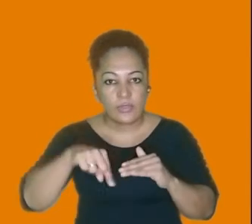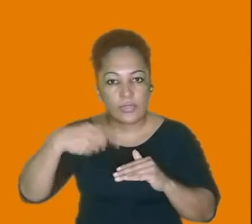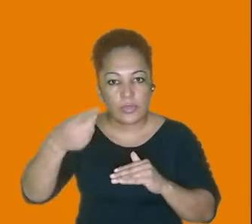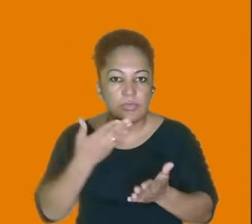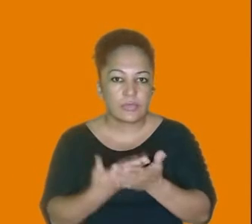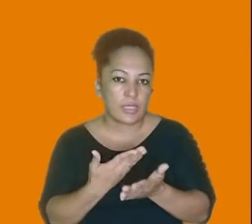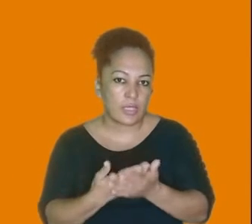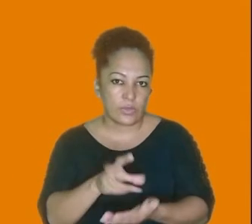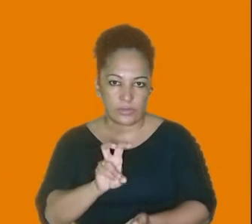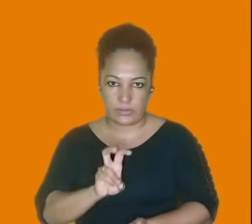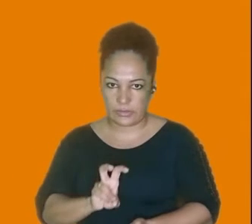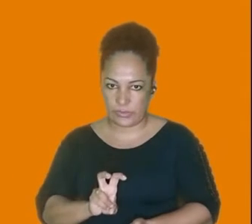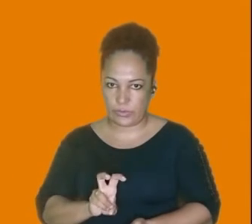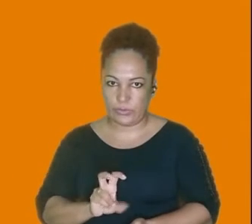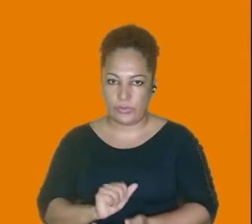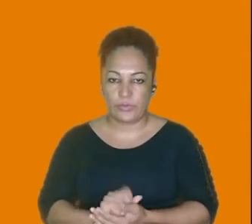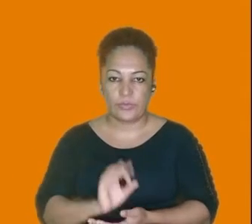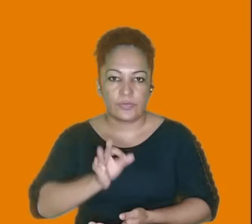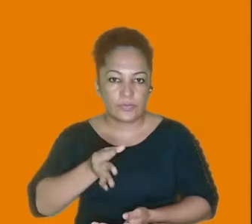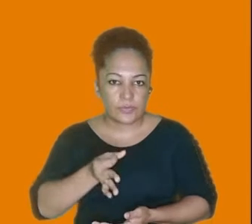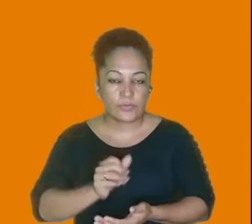aula 5. Tá? Então,